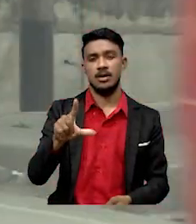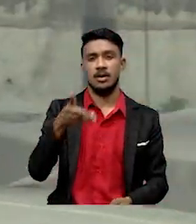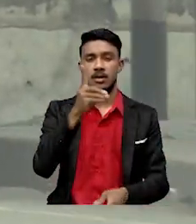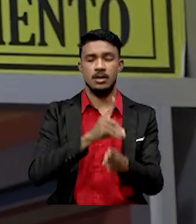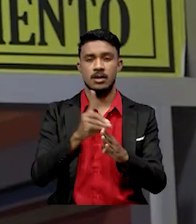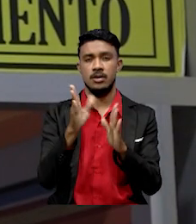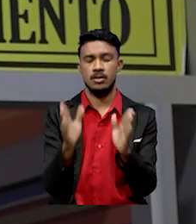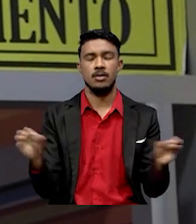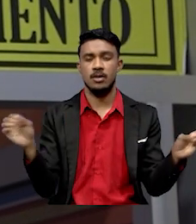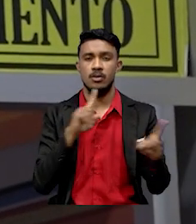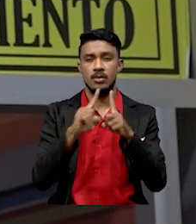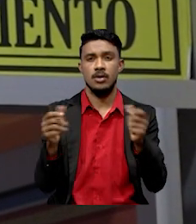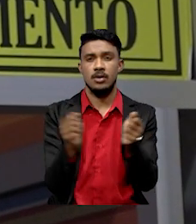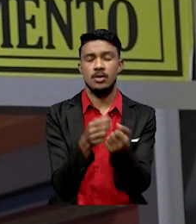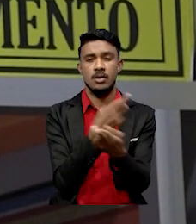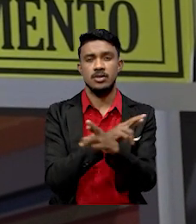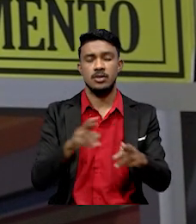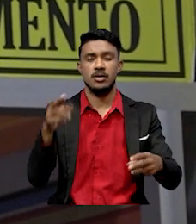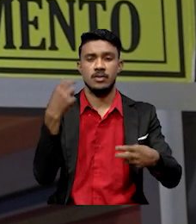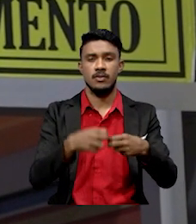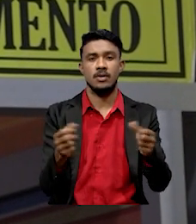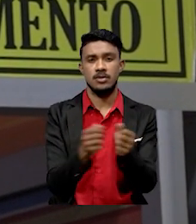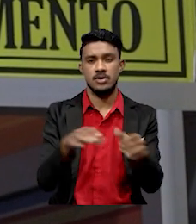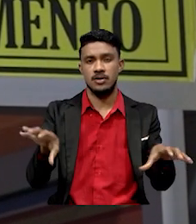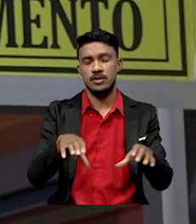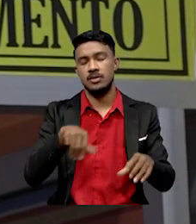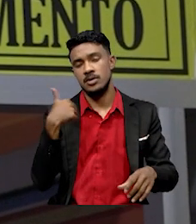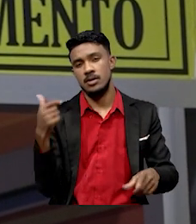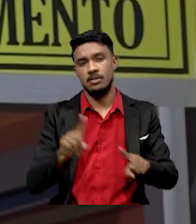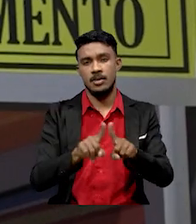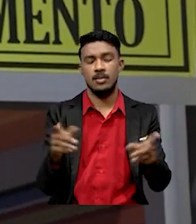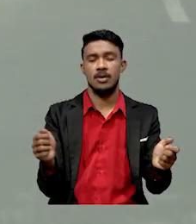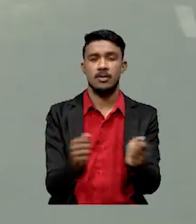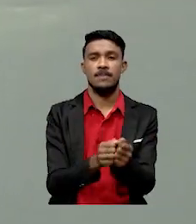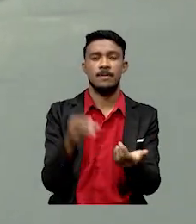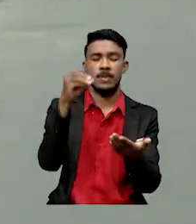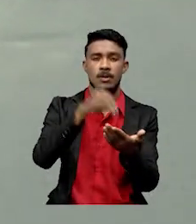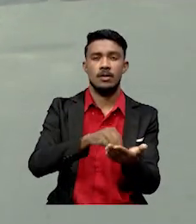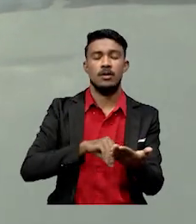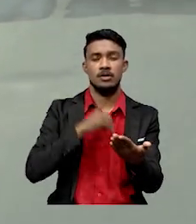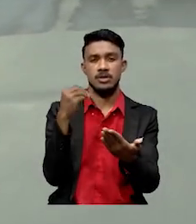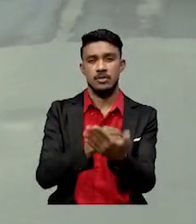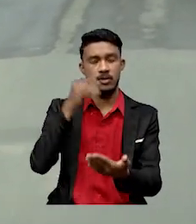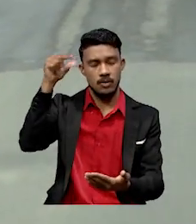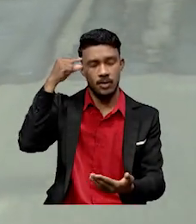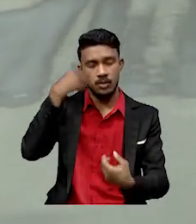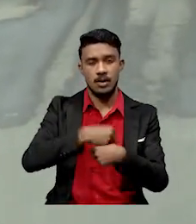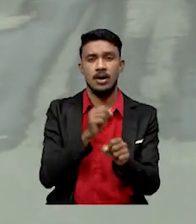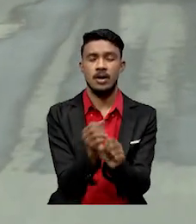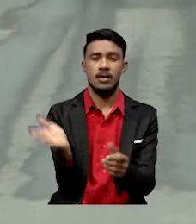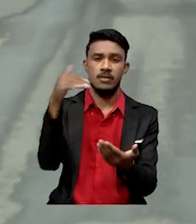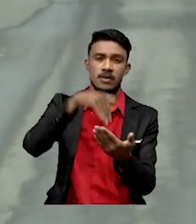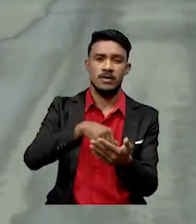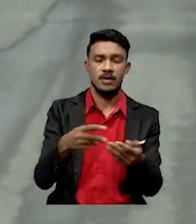foi comentário com a razão ocupada o Serviço Selo. Mas que não é, ato atinge o objetivo do Governo, onde organiza Dili saiu